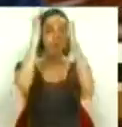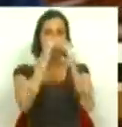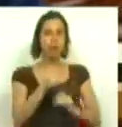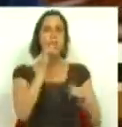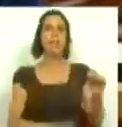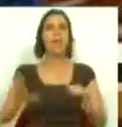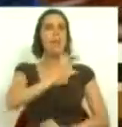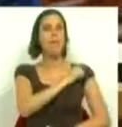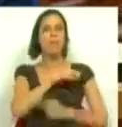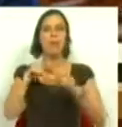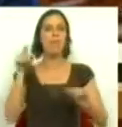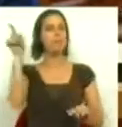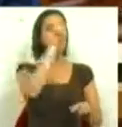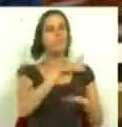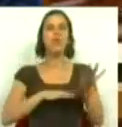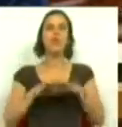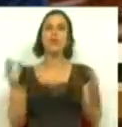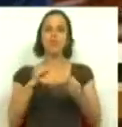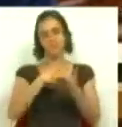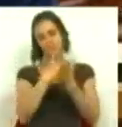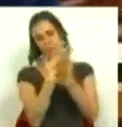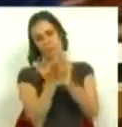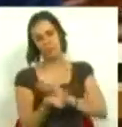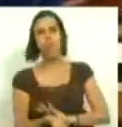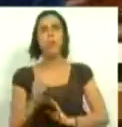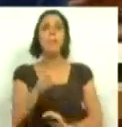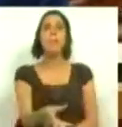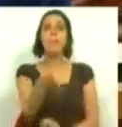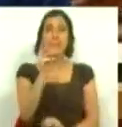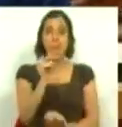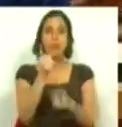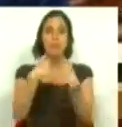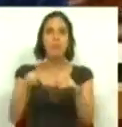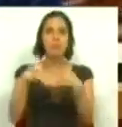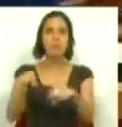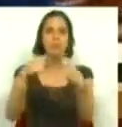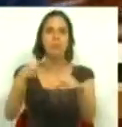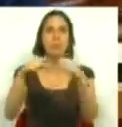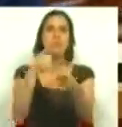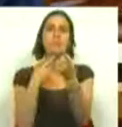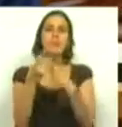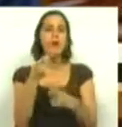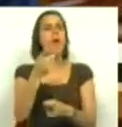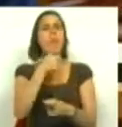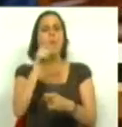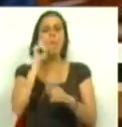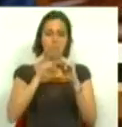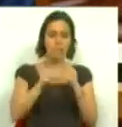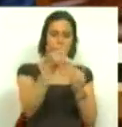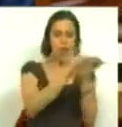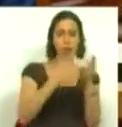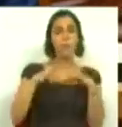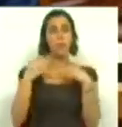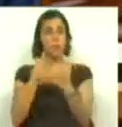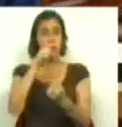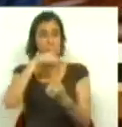Ordenamento do Território e do Poder Local, foram realizadas um conjunto de 13 audições sobre a sustentabilidade económica,